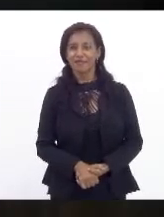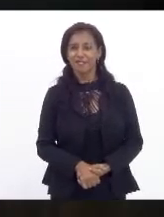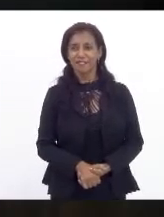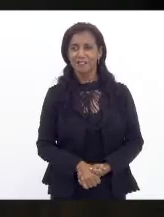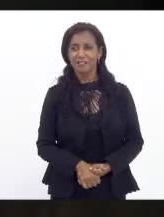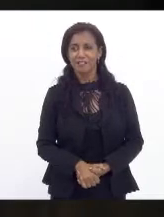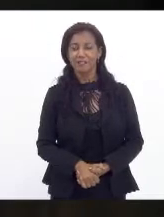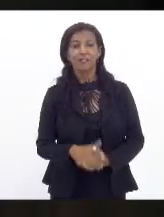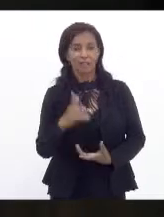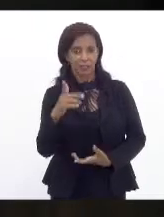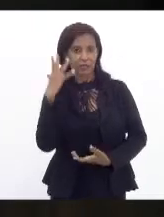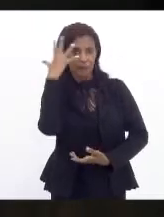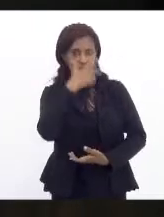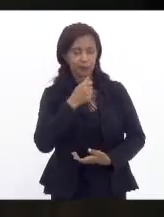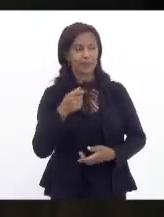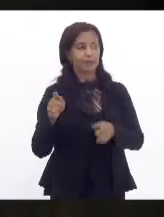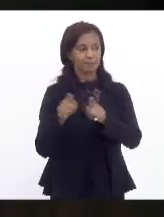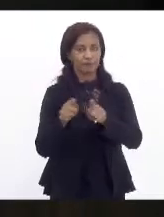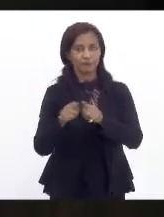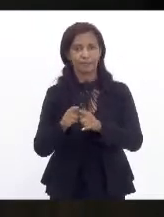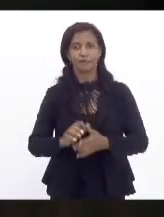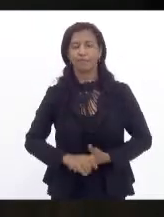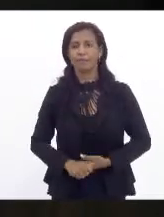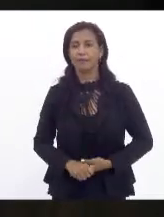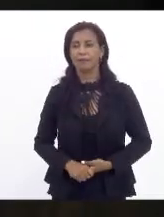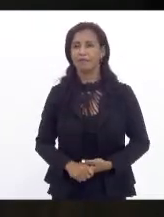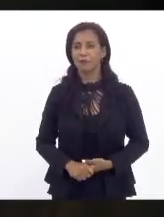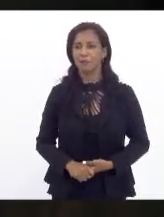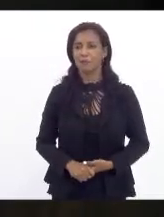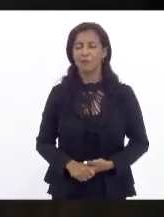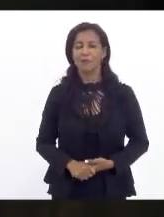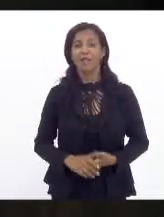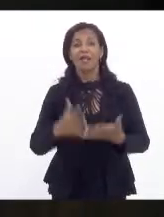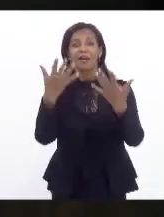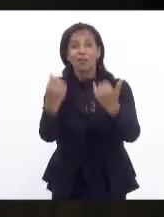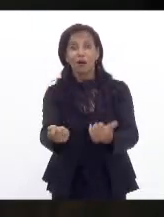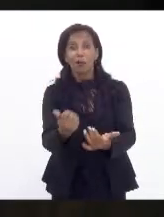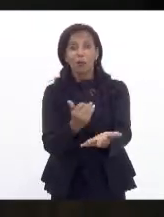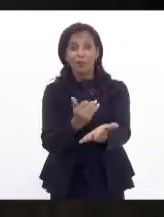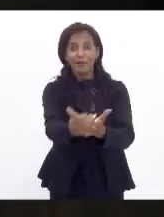Essa é bonita, Eliomar, você gosta dessa também. Então vamos à coautoria já.